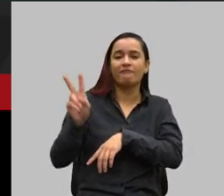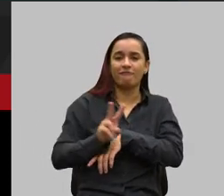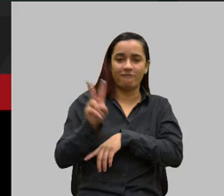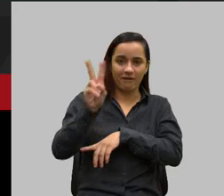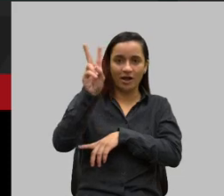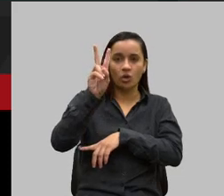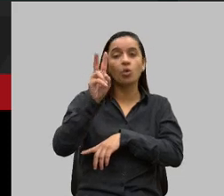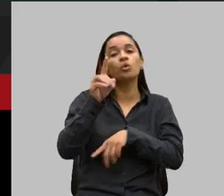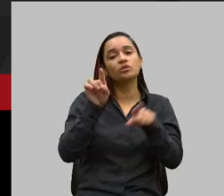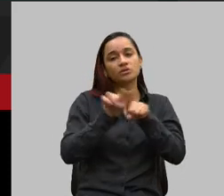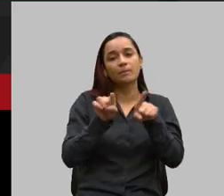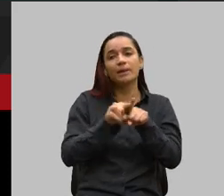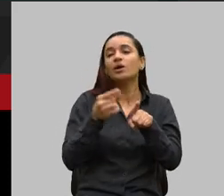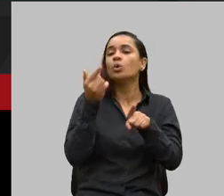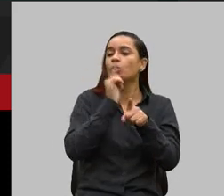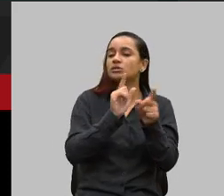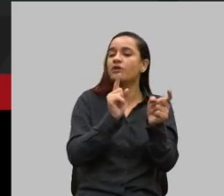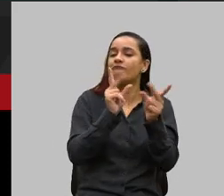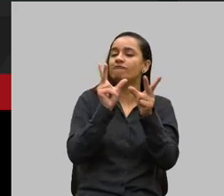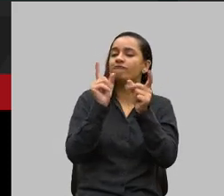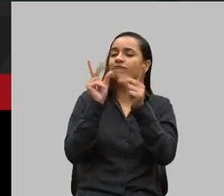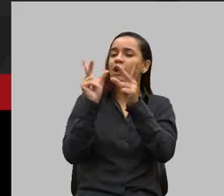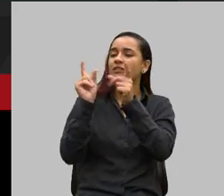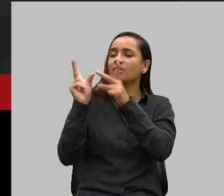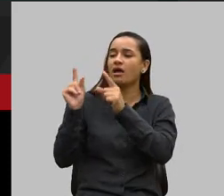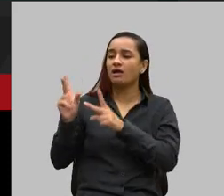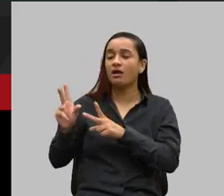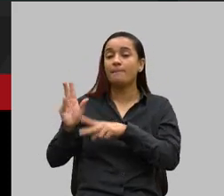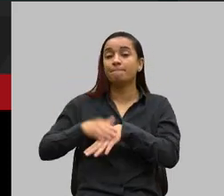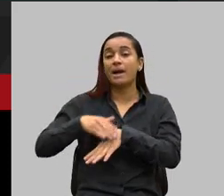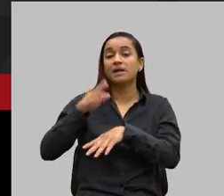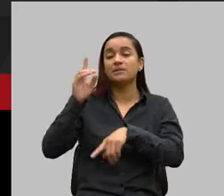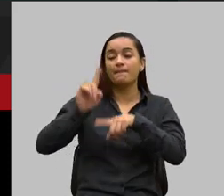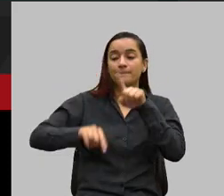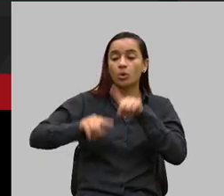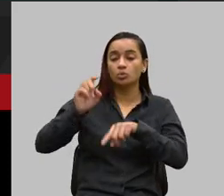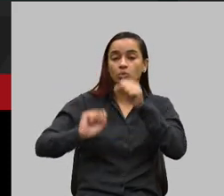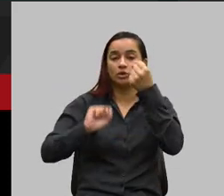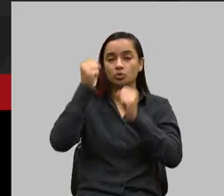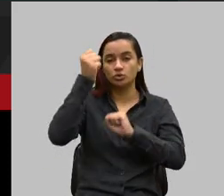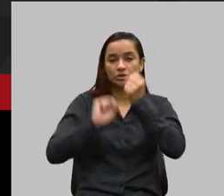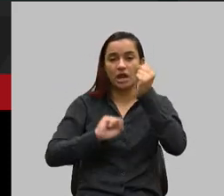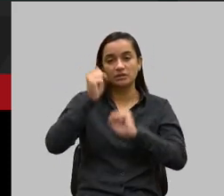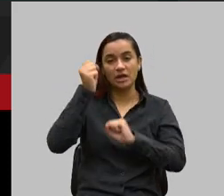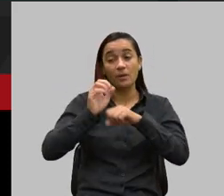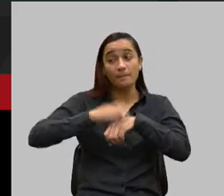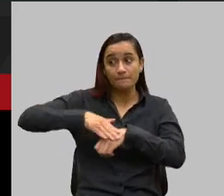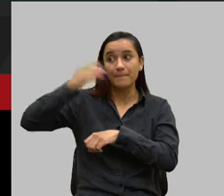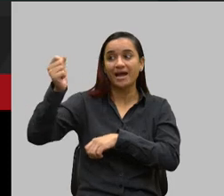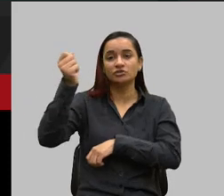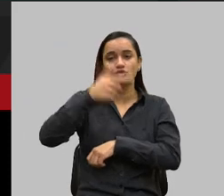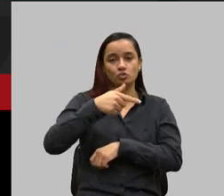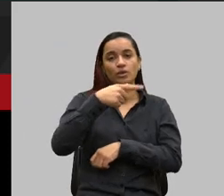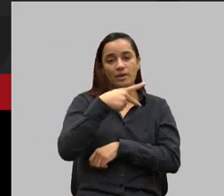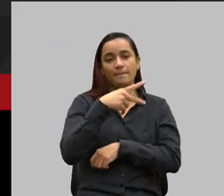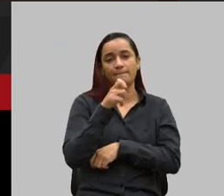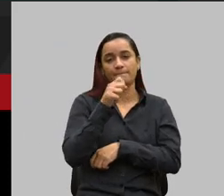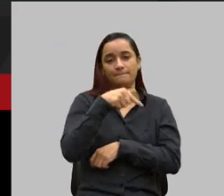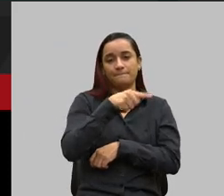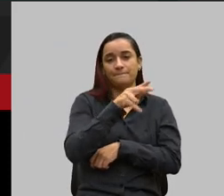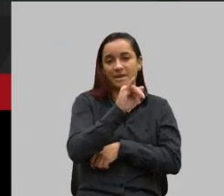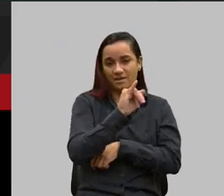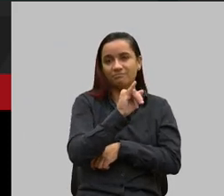vender outros produtos industrializados manufaturados do pequ é um um simples